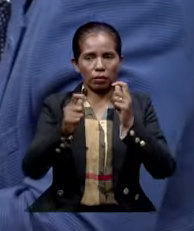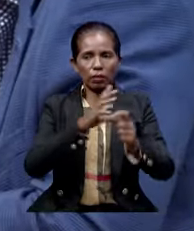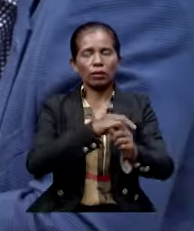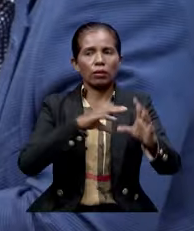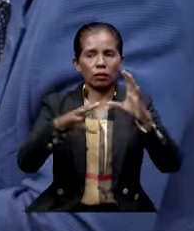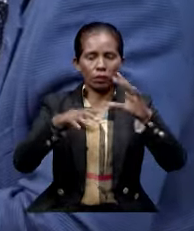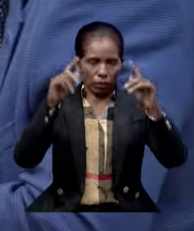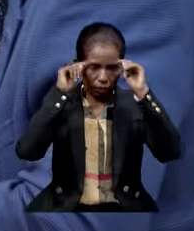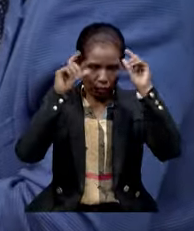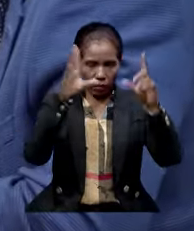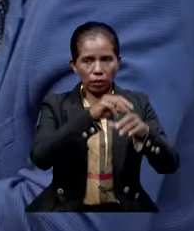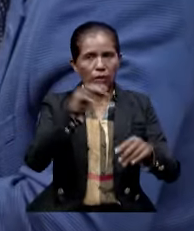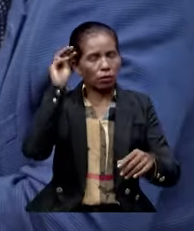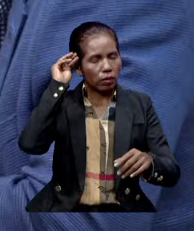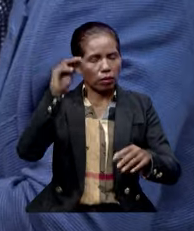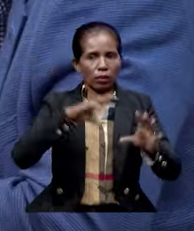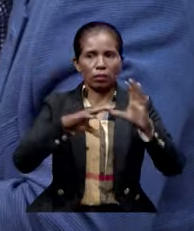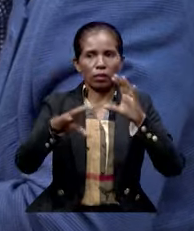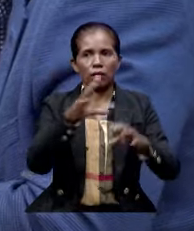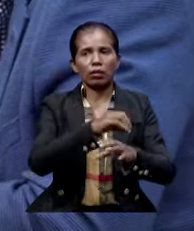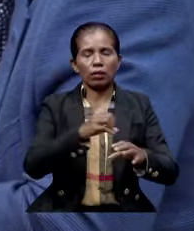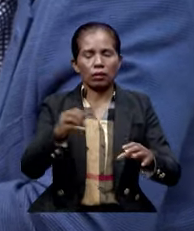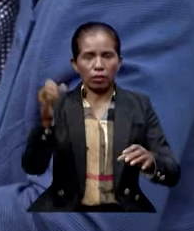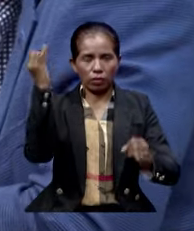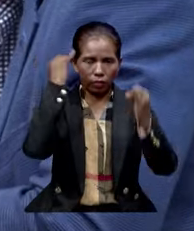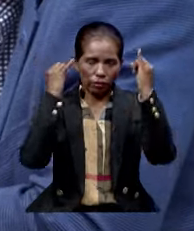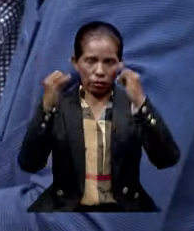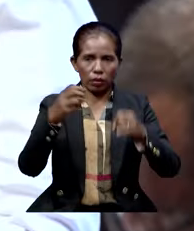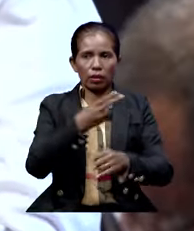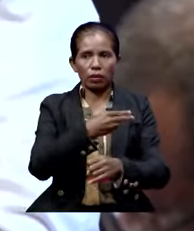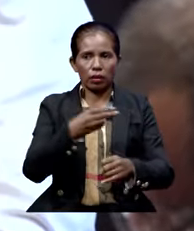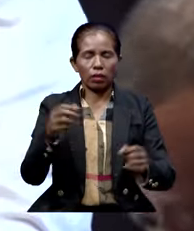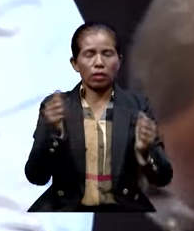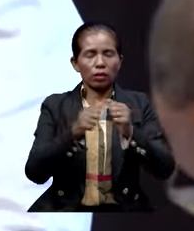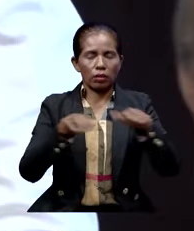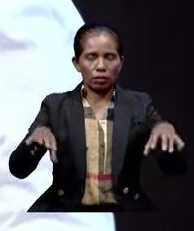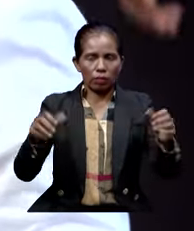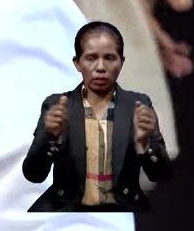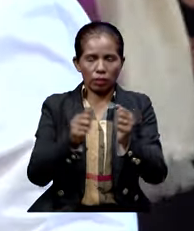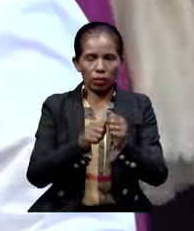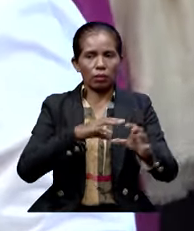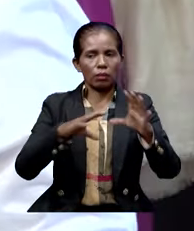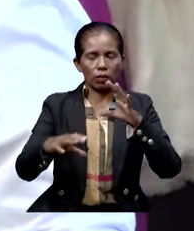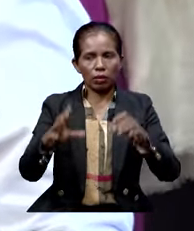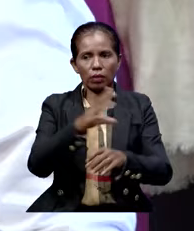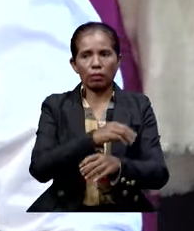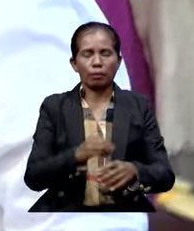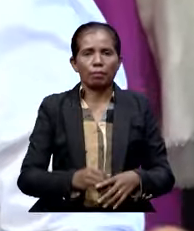Comunicação Timor-Leste, no Ministério de Comunicações e Informática República Indonésia, para cooperação em área de comunicação e